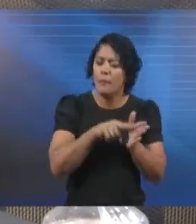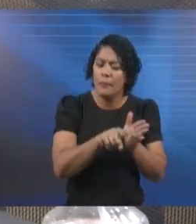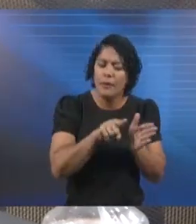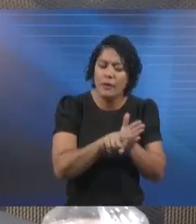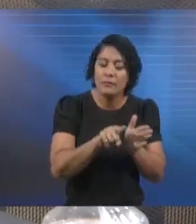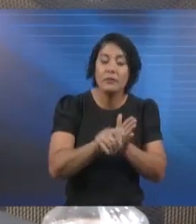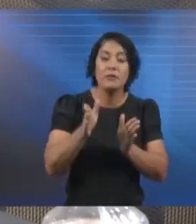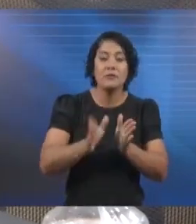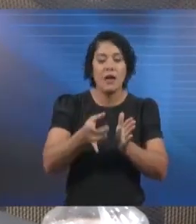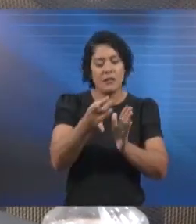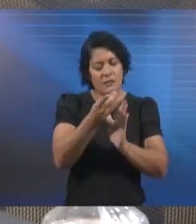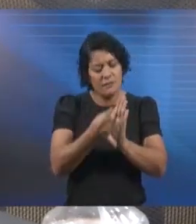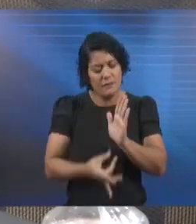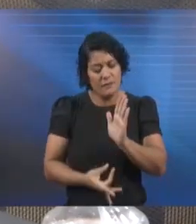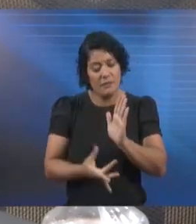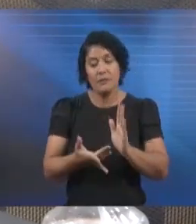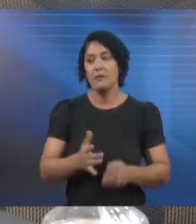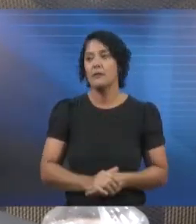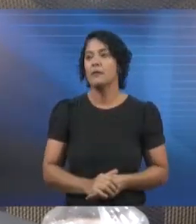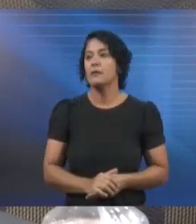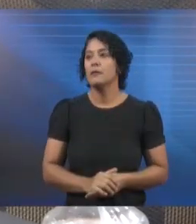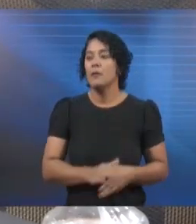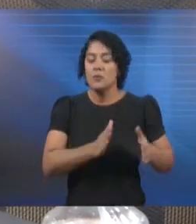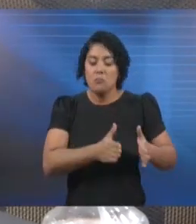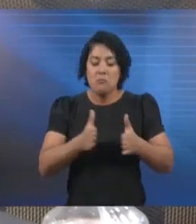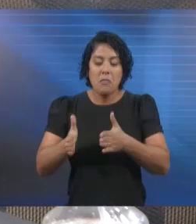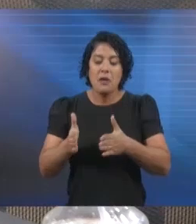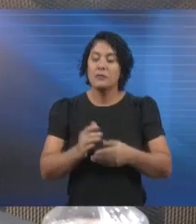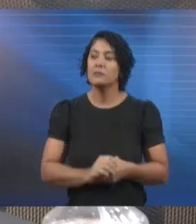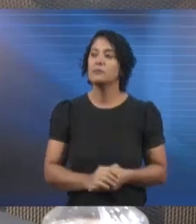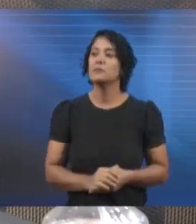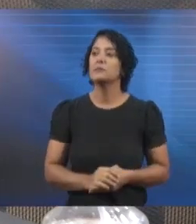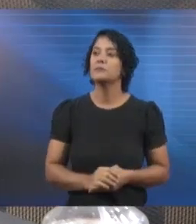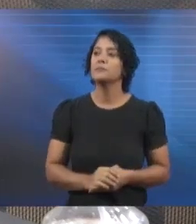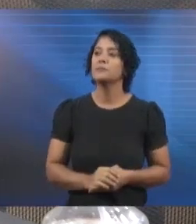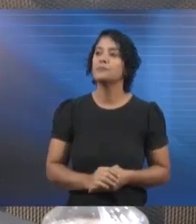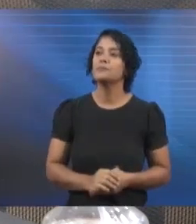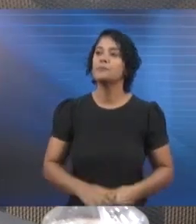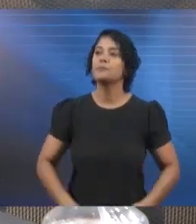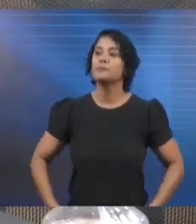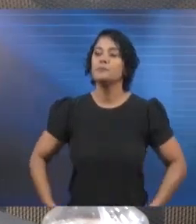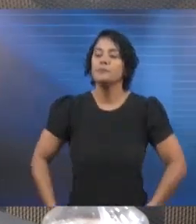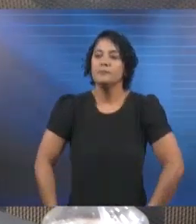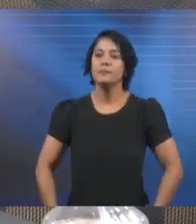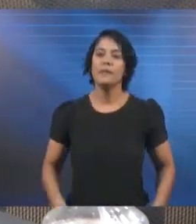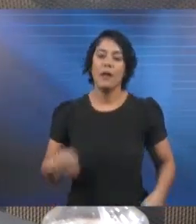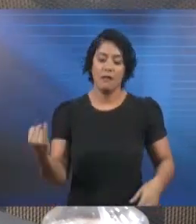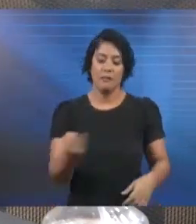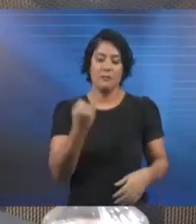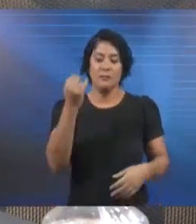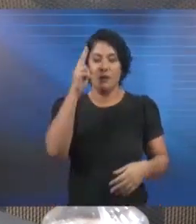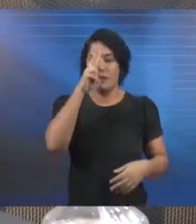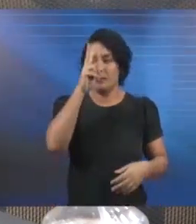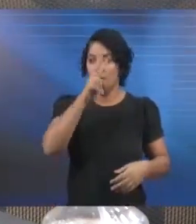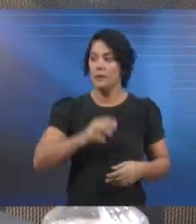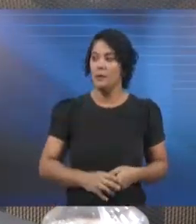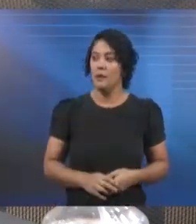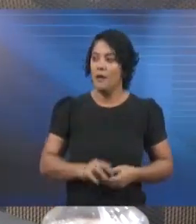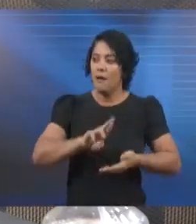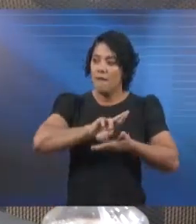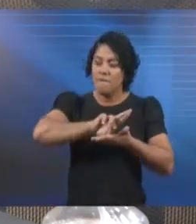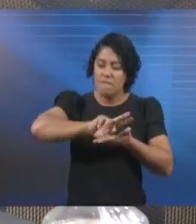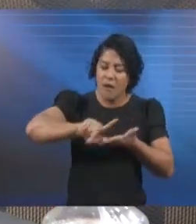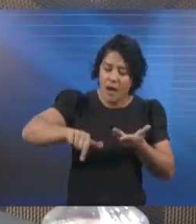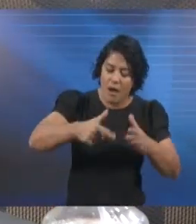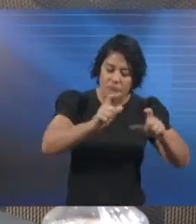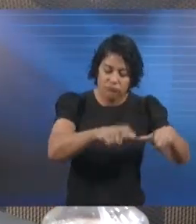estão muito bem definidas na no processo que foi e que é importante lembrar já foi feito em diversos